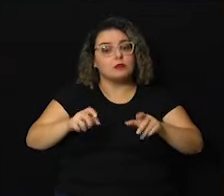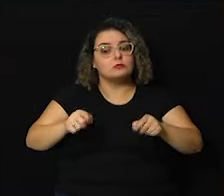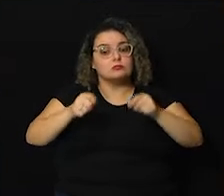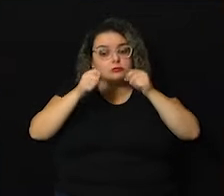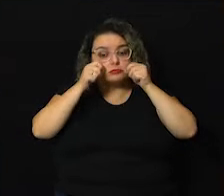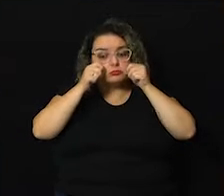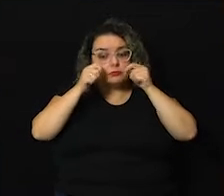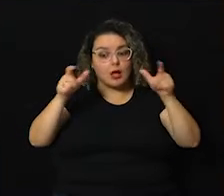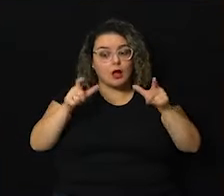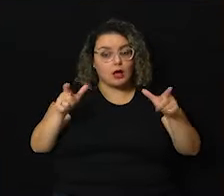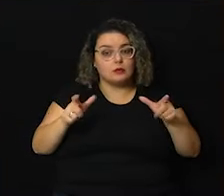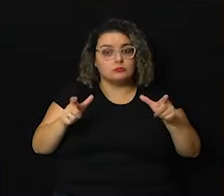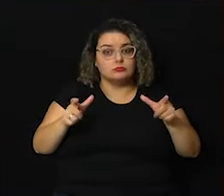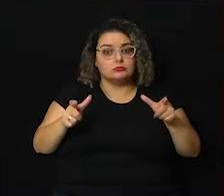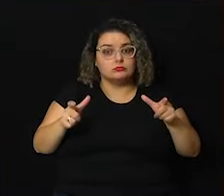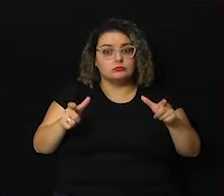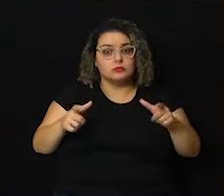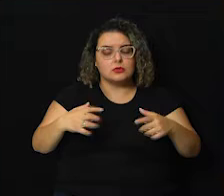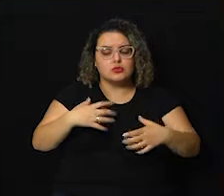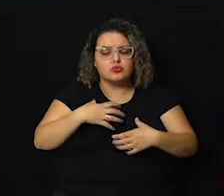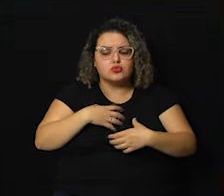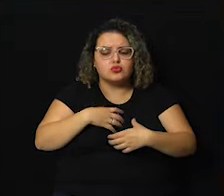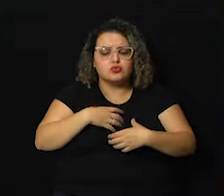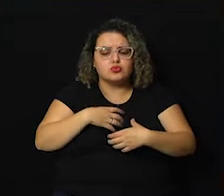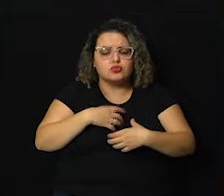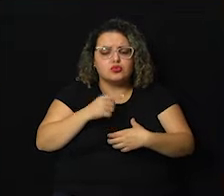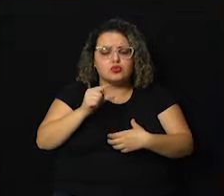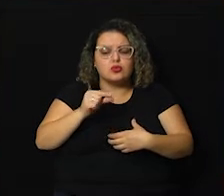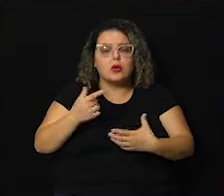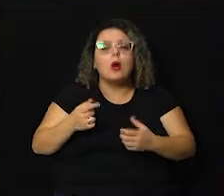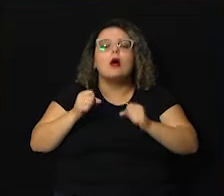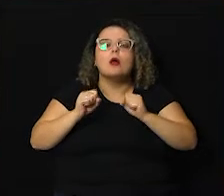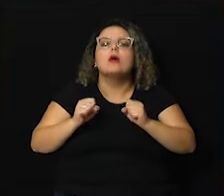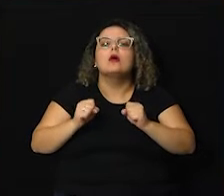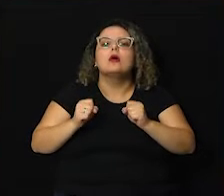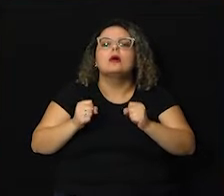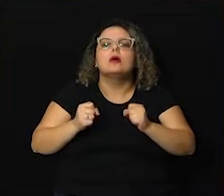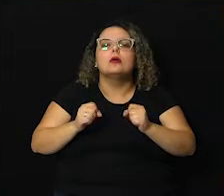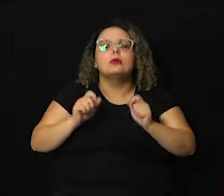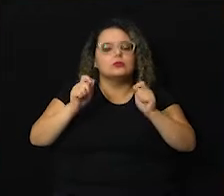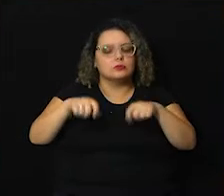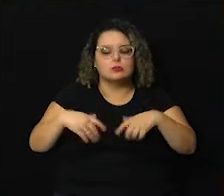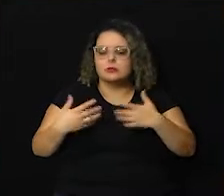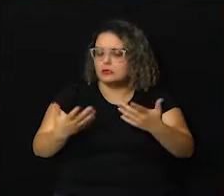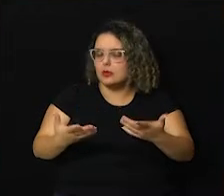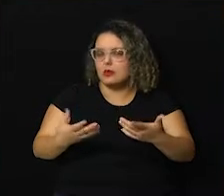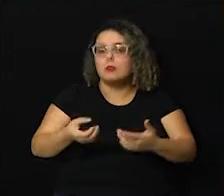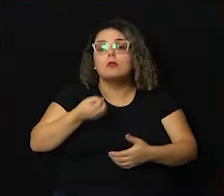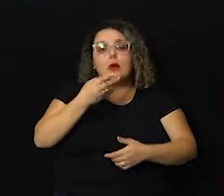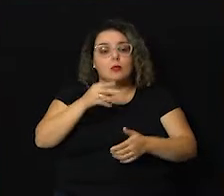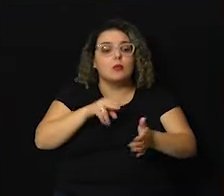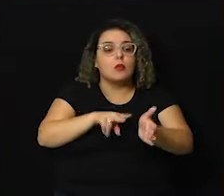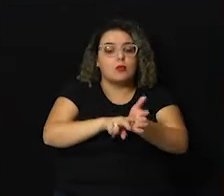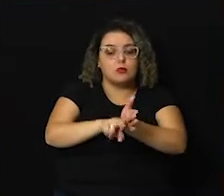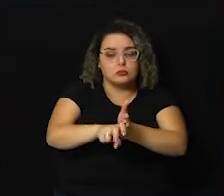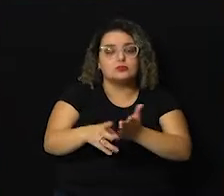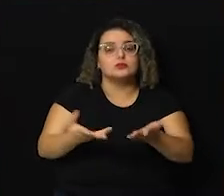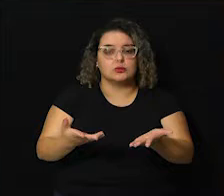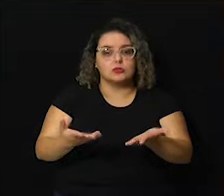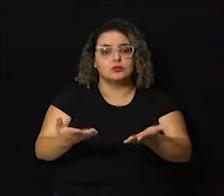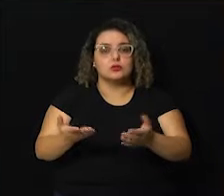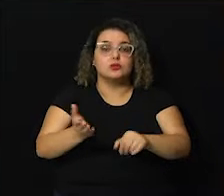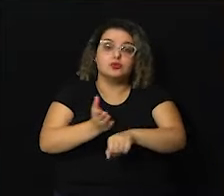ficar atento, porque às vezes o menor sintoma pode ser suficiente para levar o indivíduo a uma boa investigação e um diagnóstico